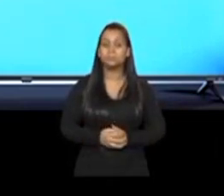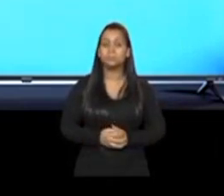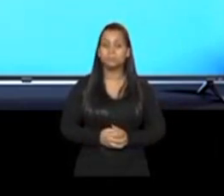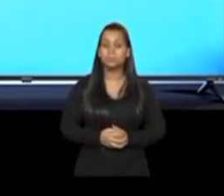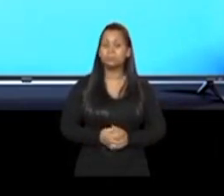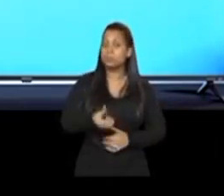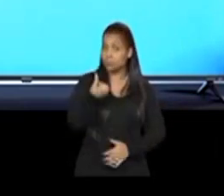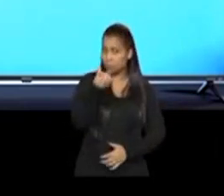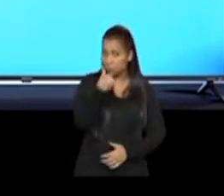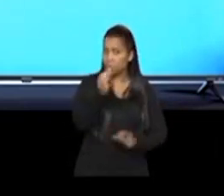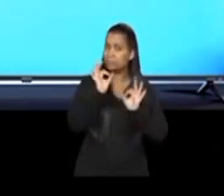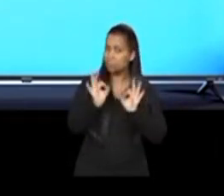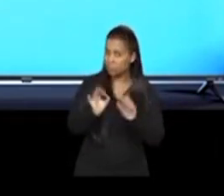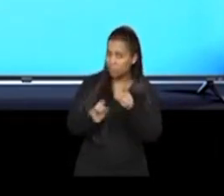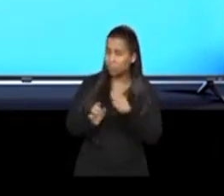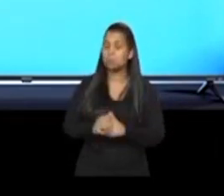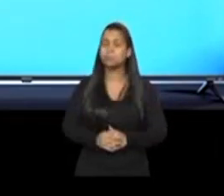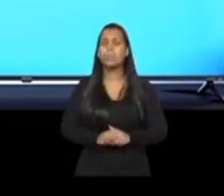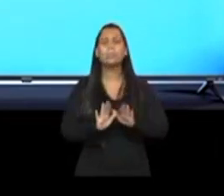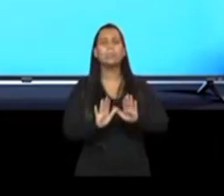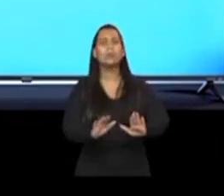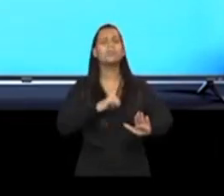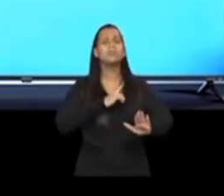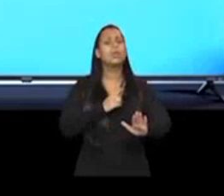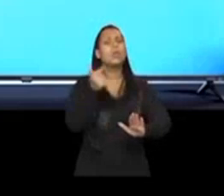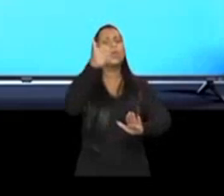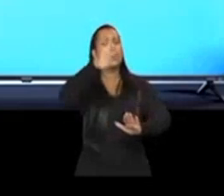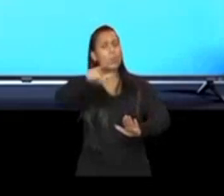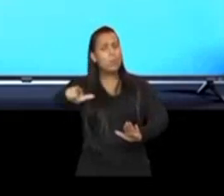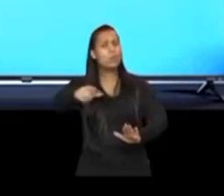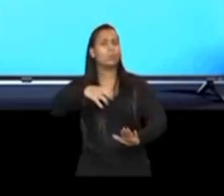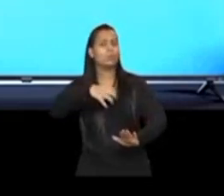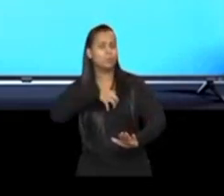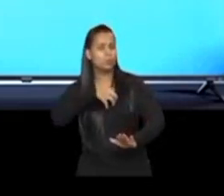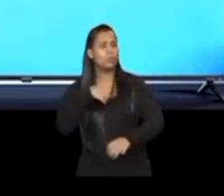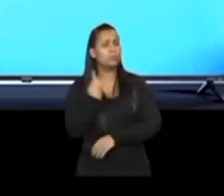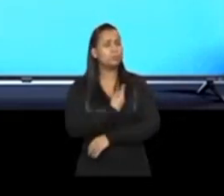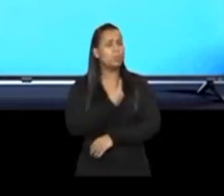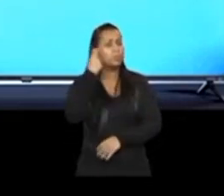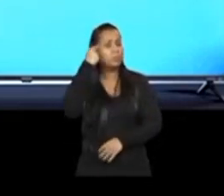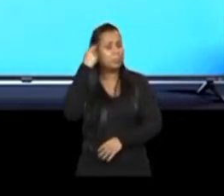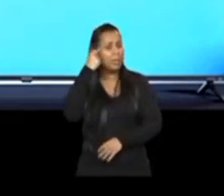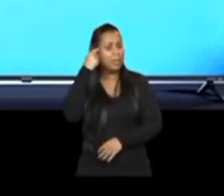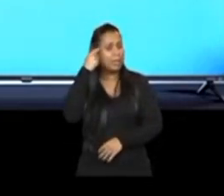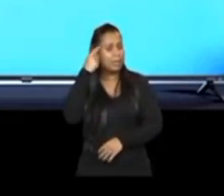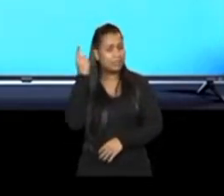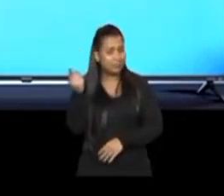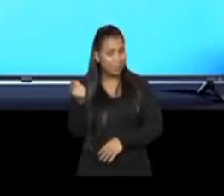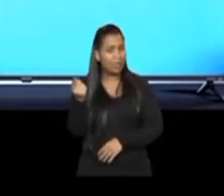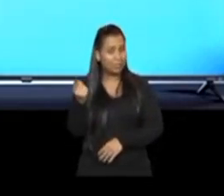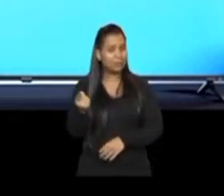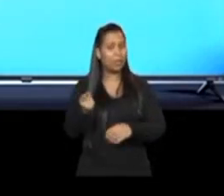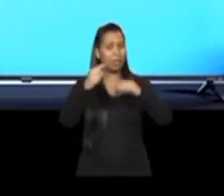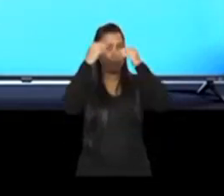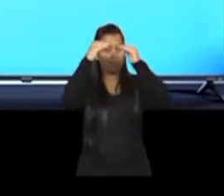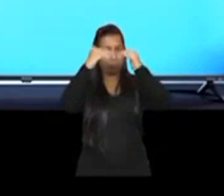São 6, não são? Será que existe alguma outra maneira da gente pensar nesse cálculo sem descrever todas